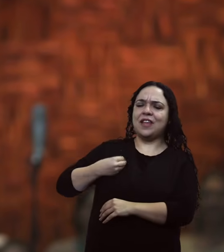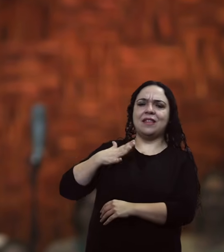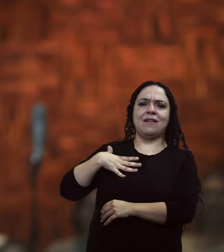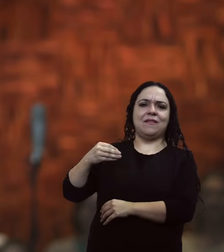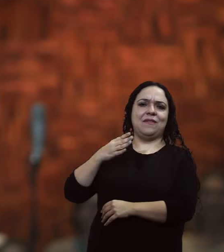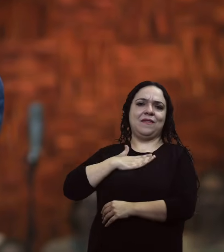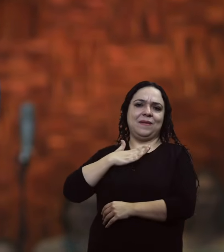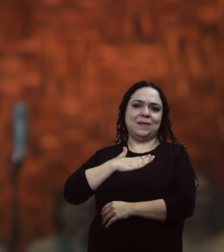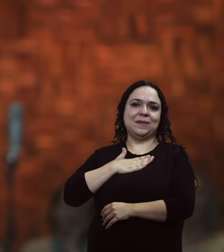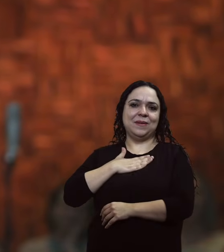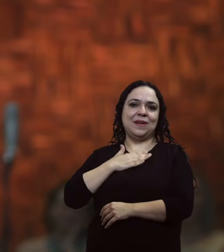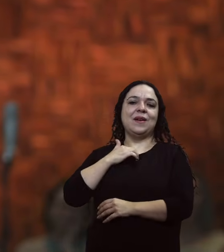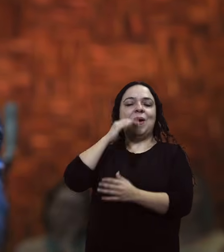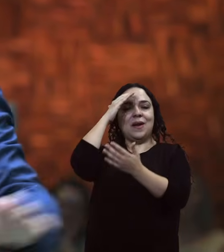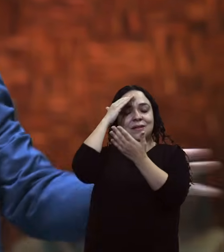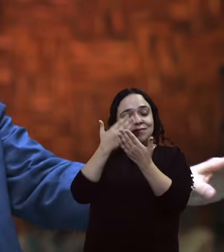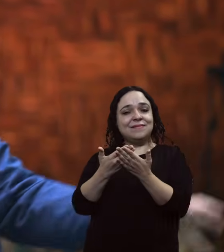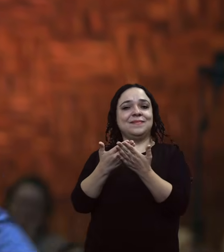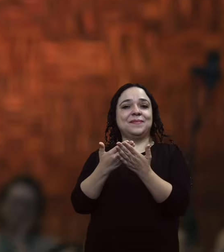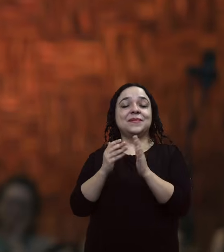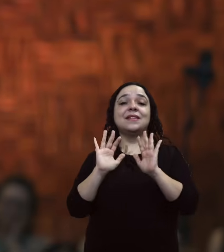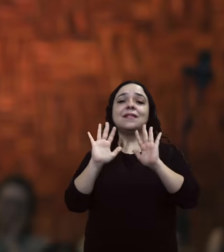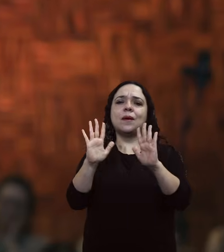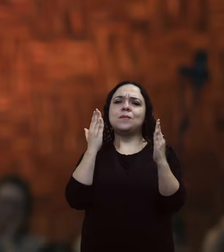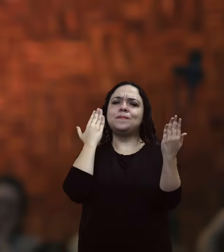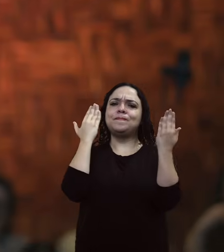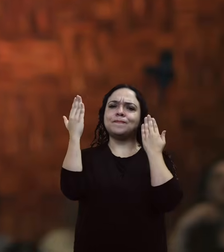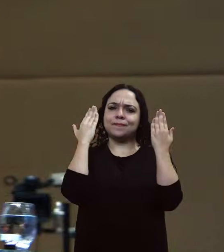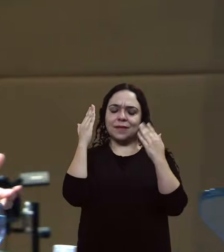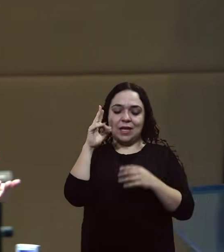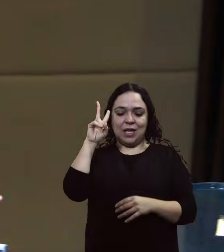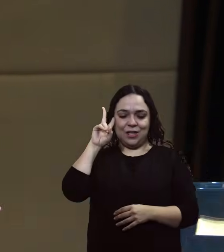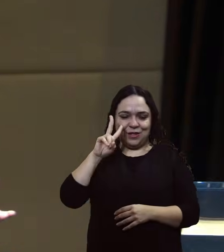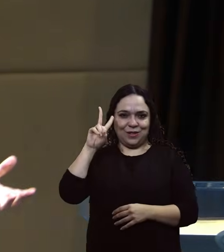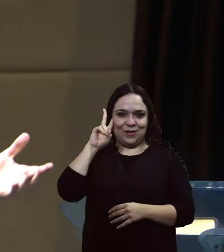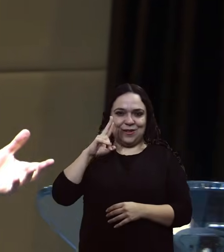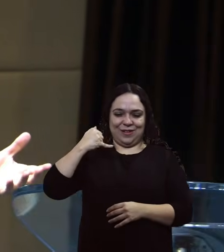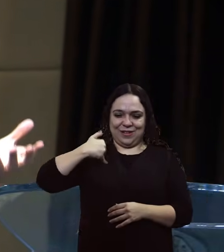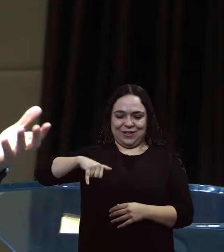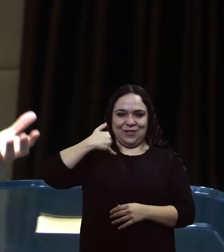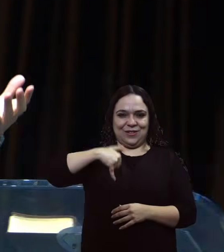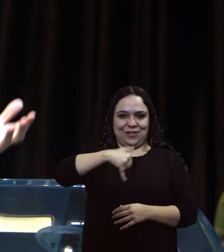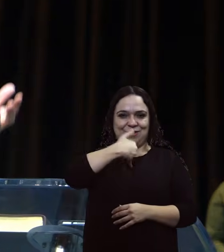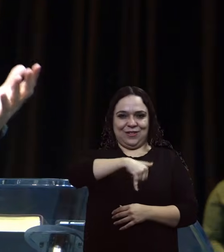meu filho. A história de José nos fala de alguém